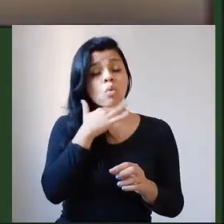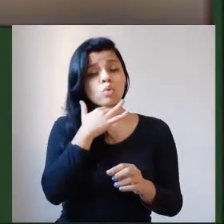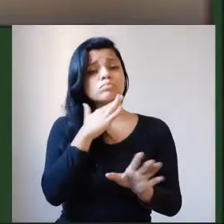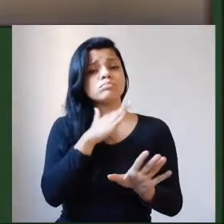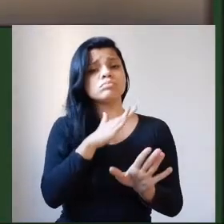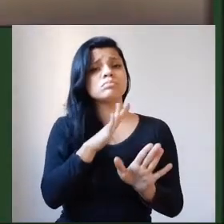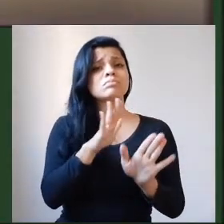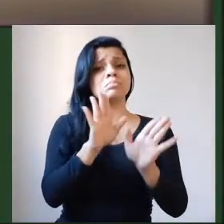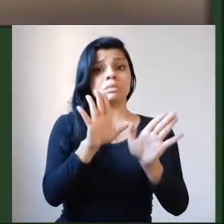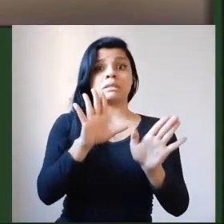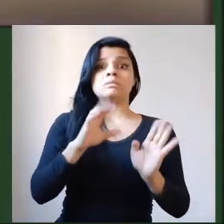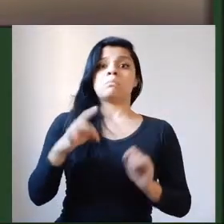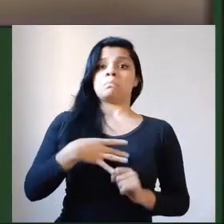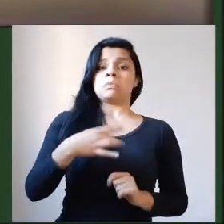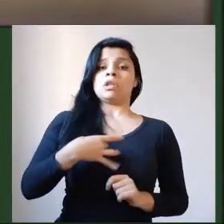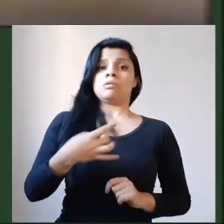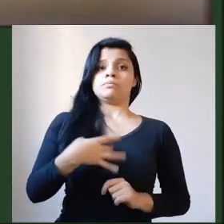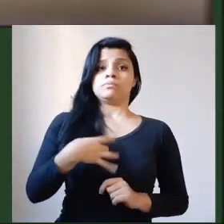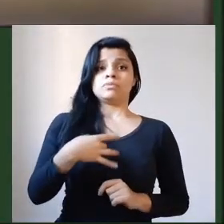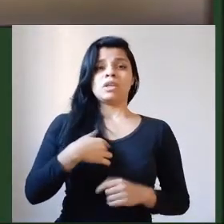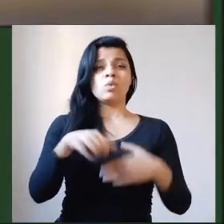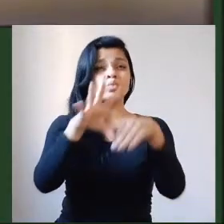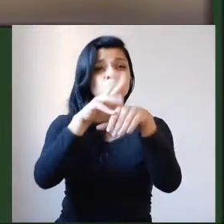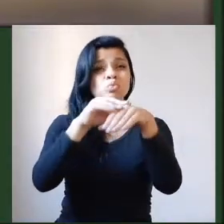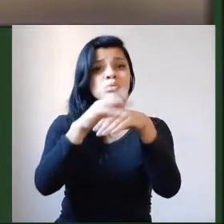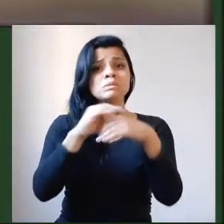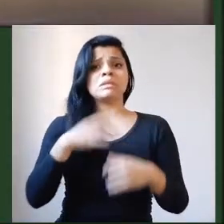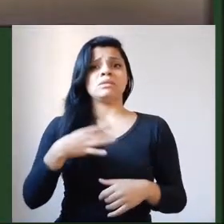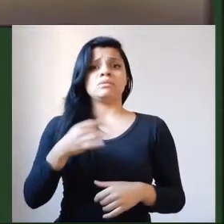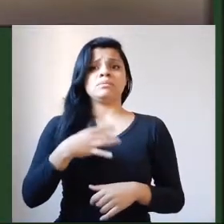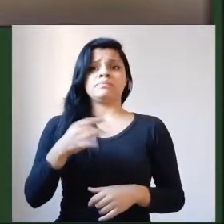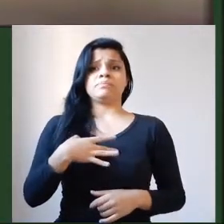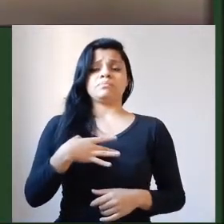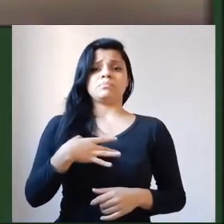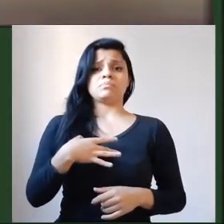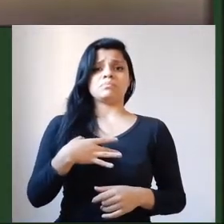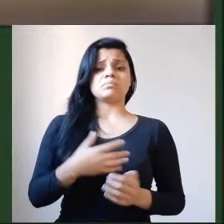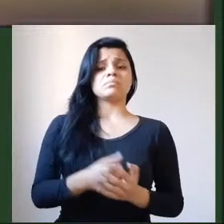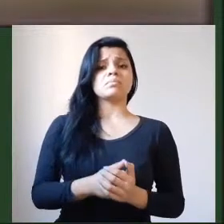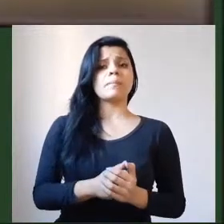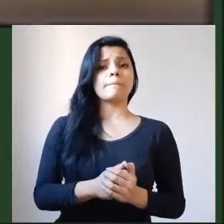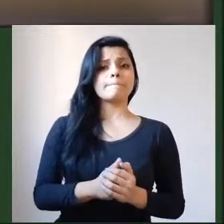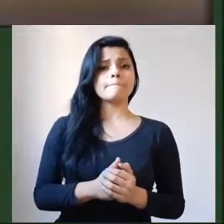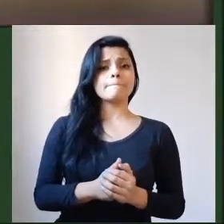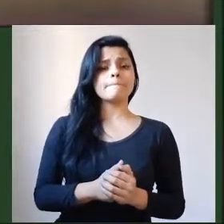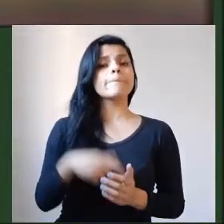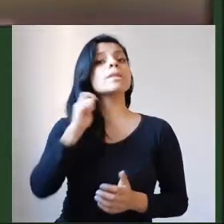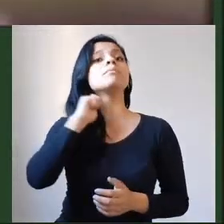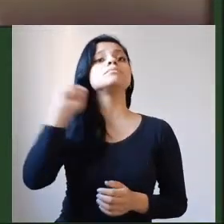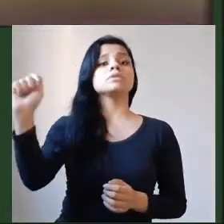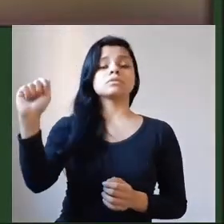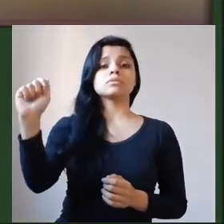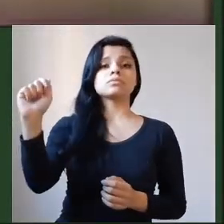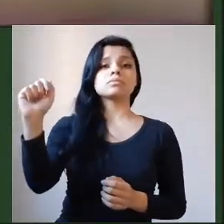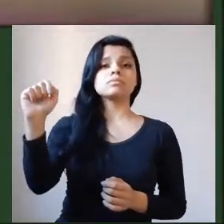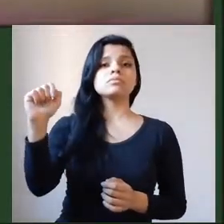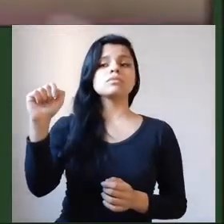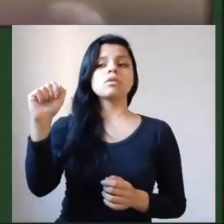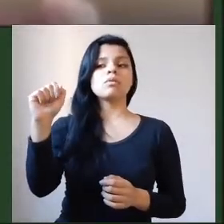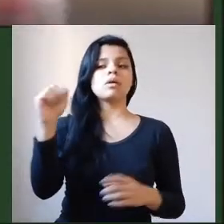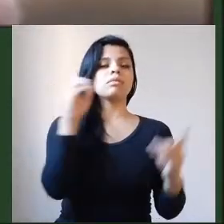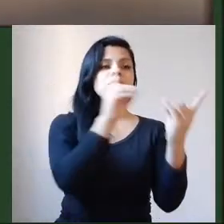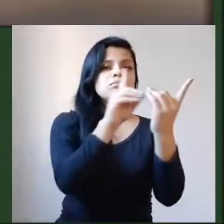Como nós nos dividimos em grupos, né, de residentes da medicina de emergência, isso no primeiro momento foi muito